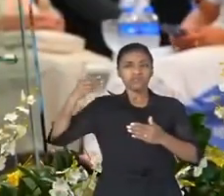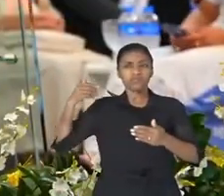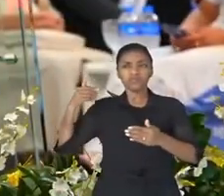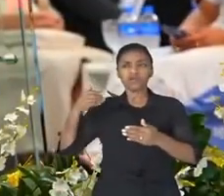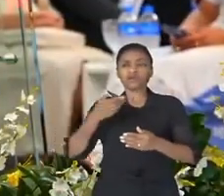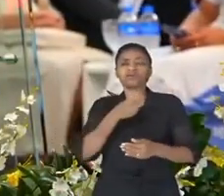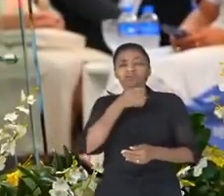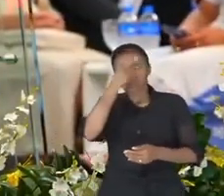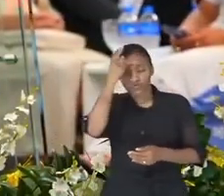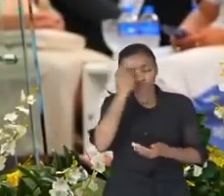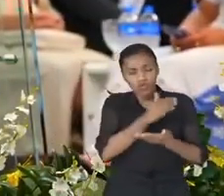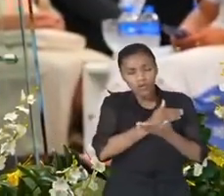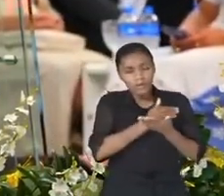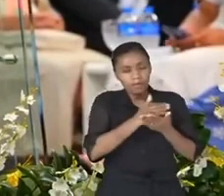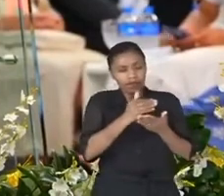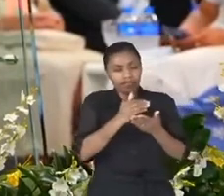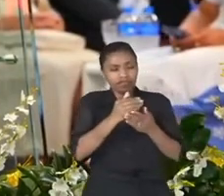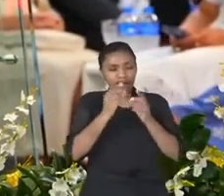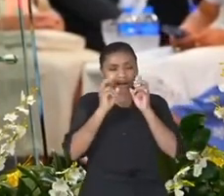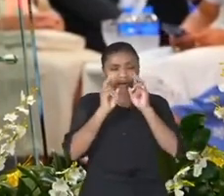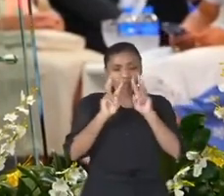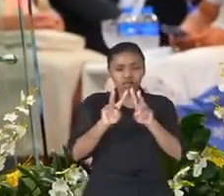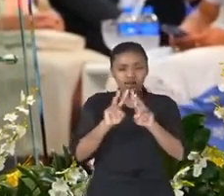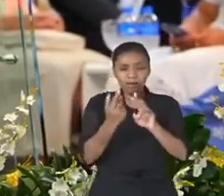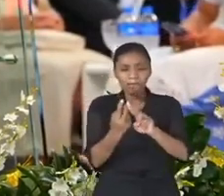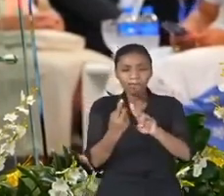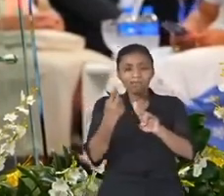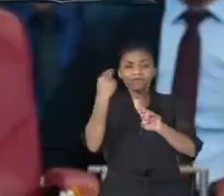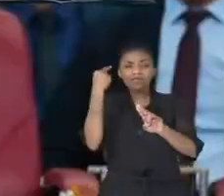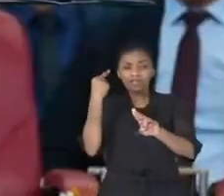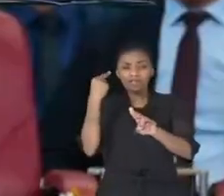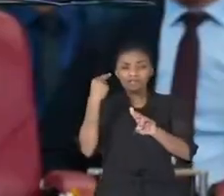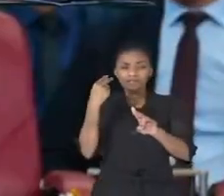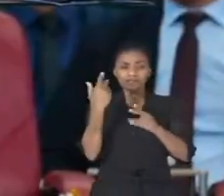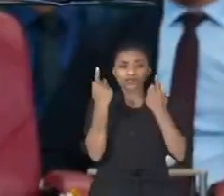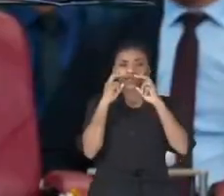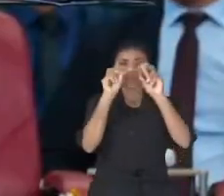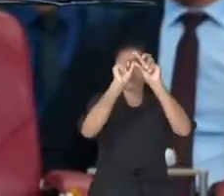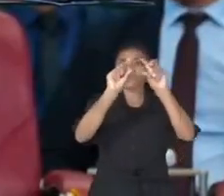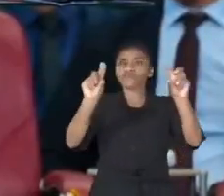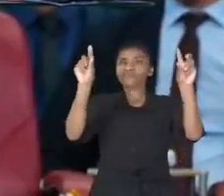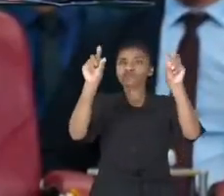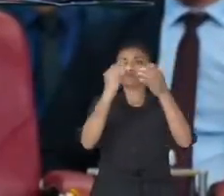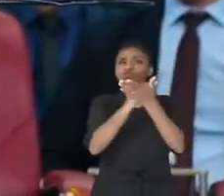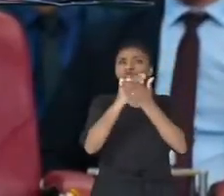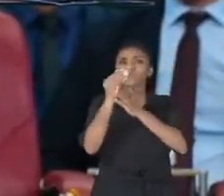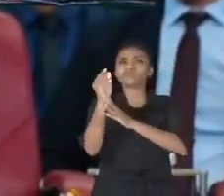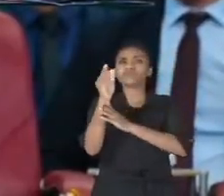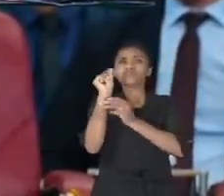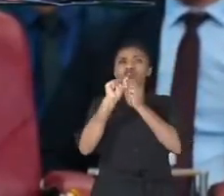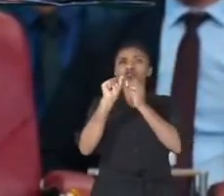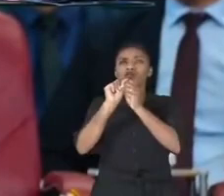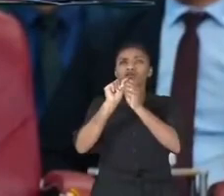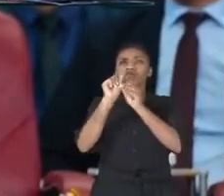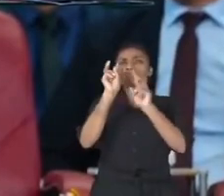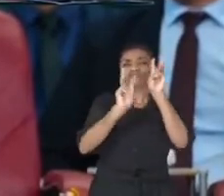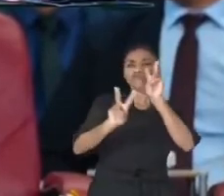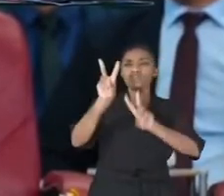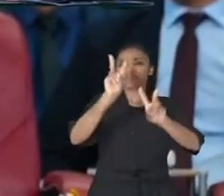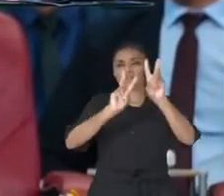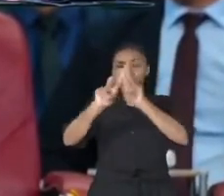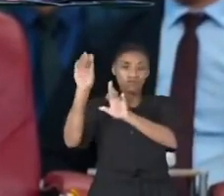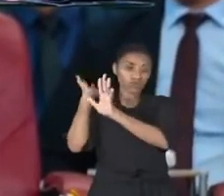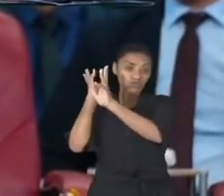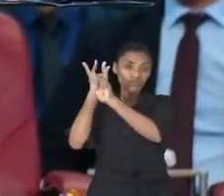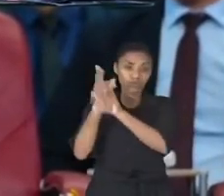ser humano comece a olhar mais para o retrovisor do carro do que para o vidro da frente, né? A gente começa a fazer uma autoavaliação, pastor Nilton. E eu